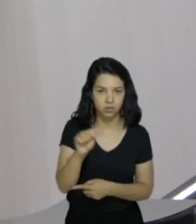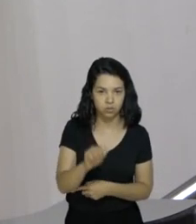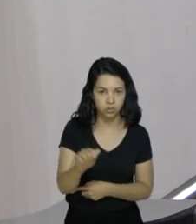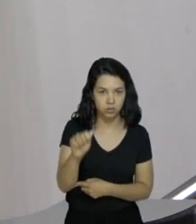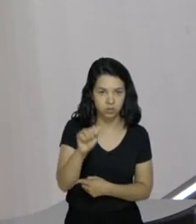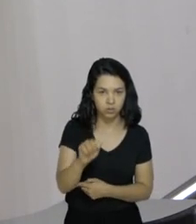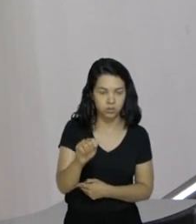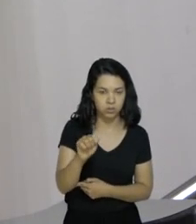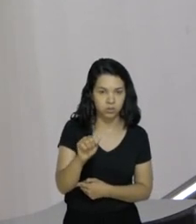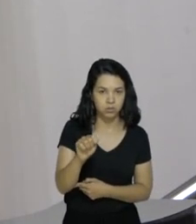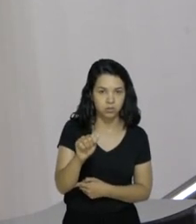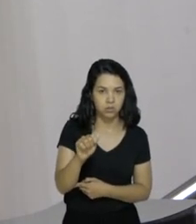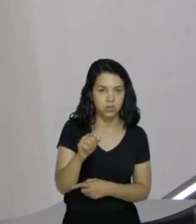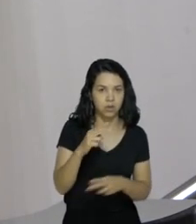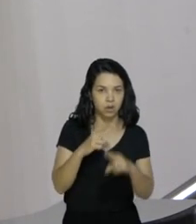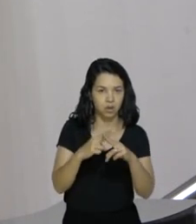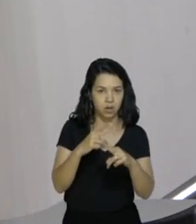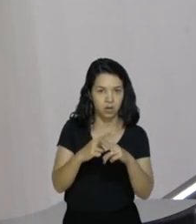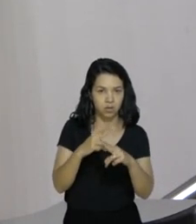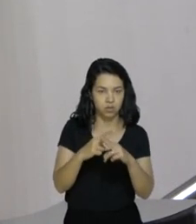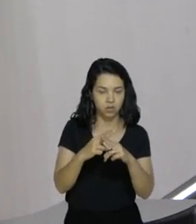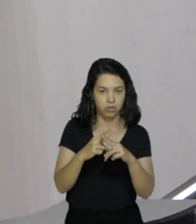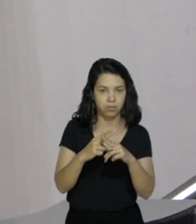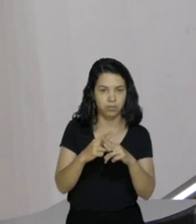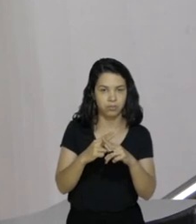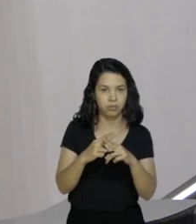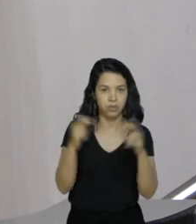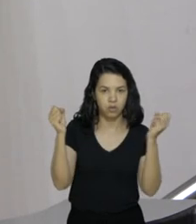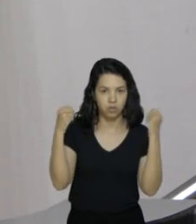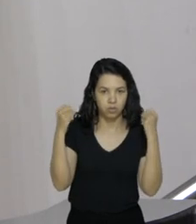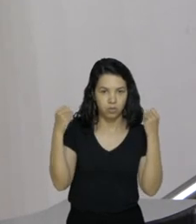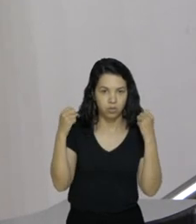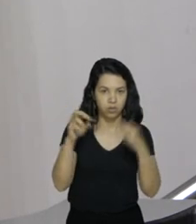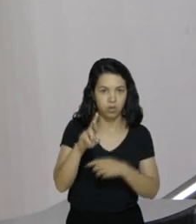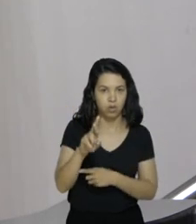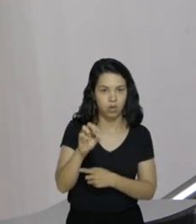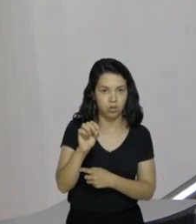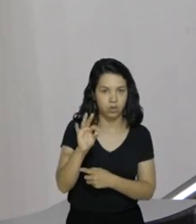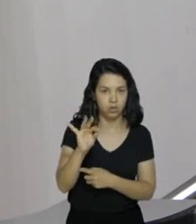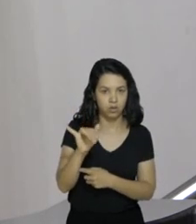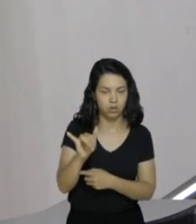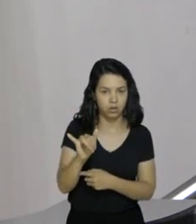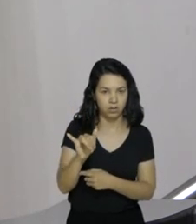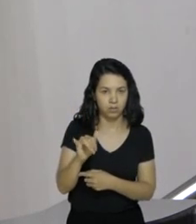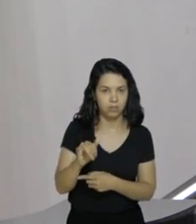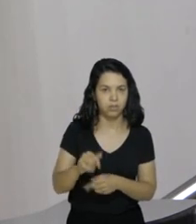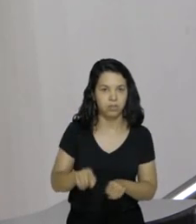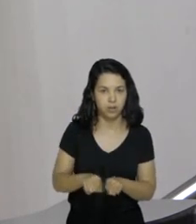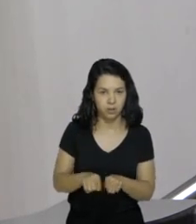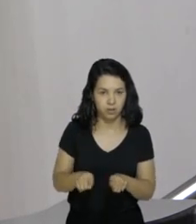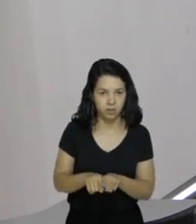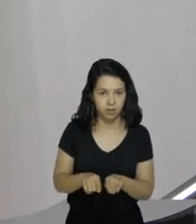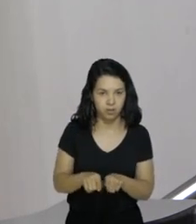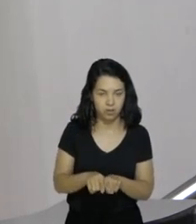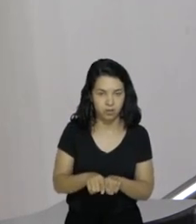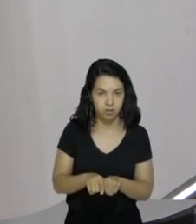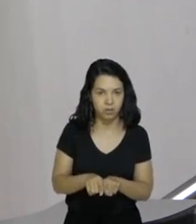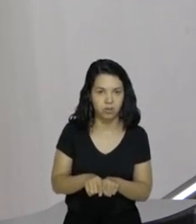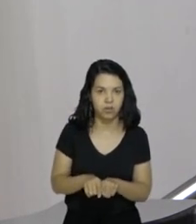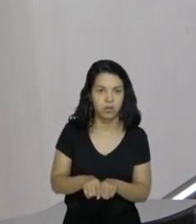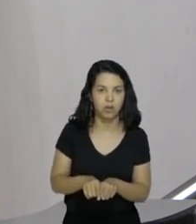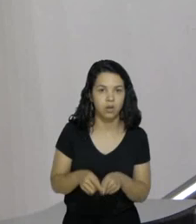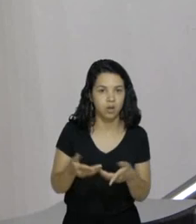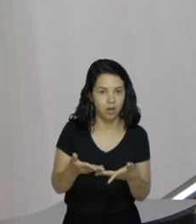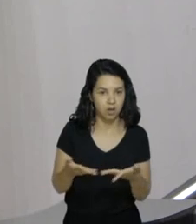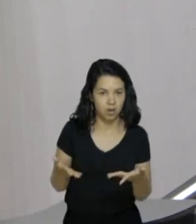Econômica Federal, Rotary Clube de Chapecó São Cristóvão. Essas as instituições que emprestam